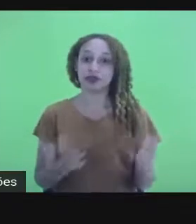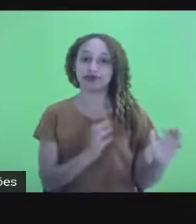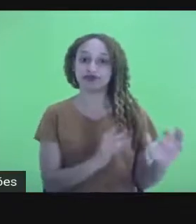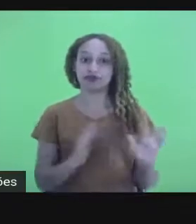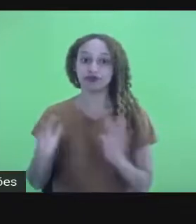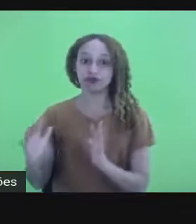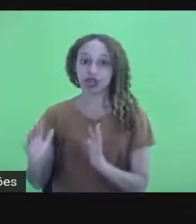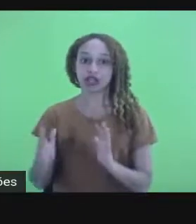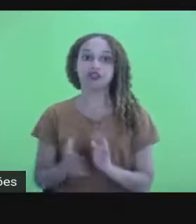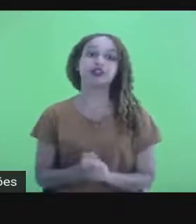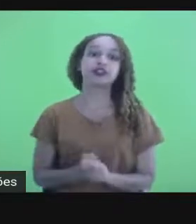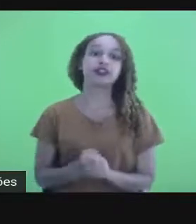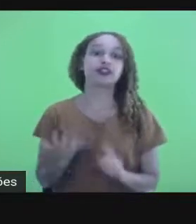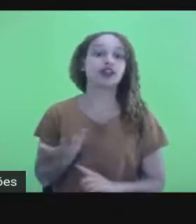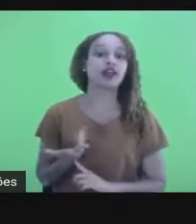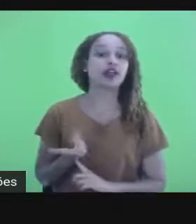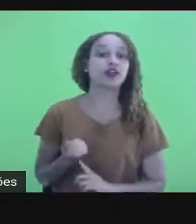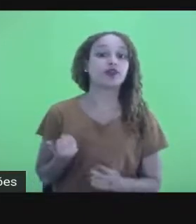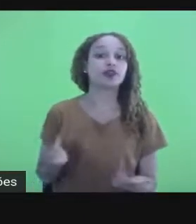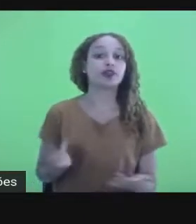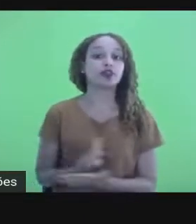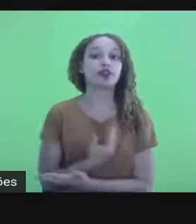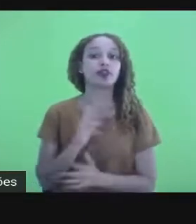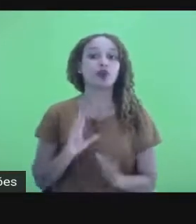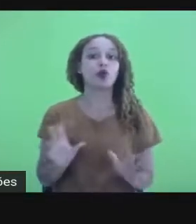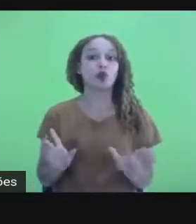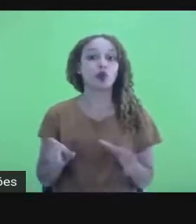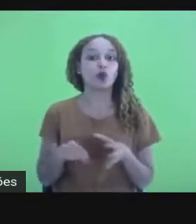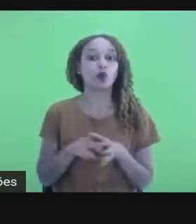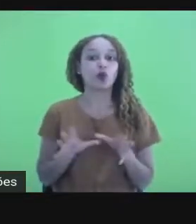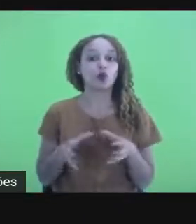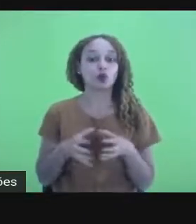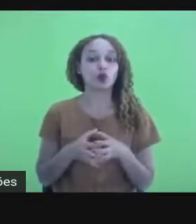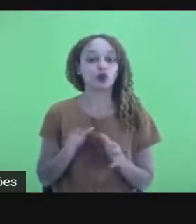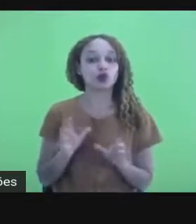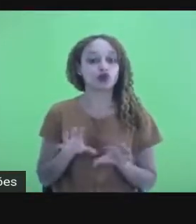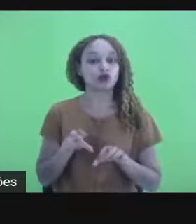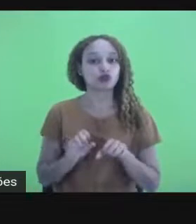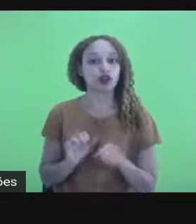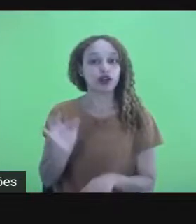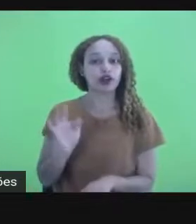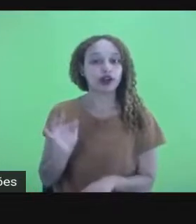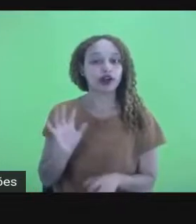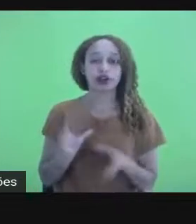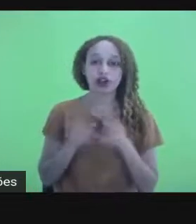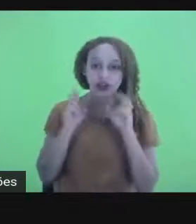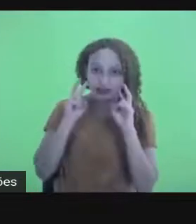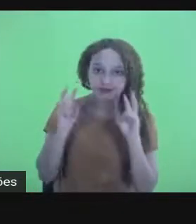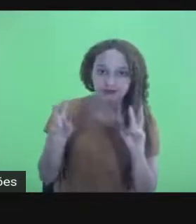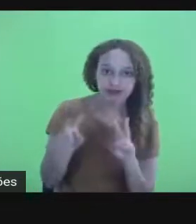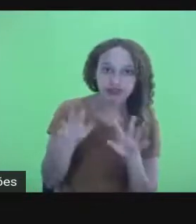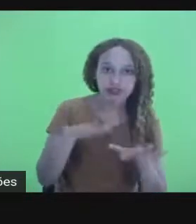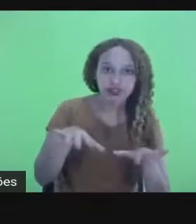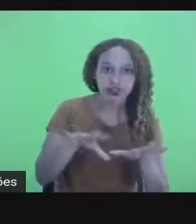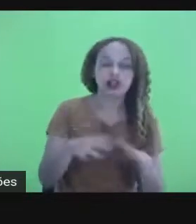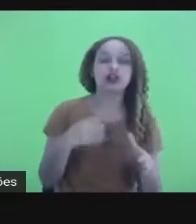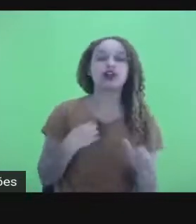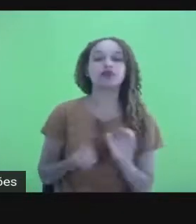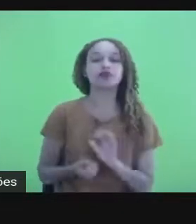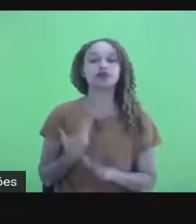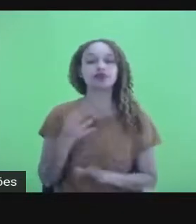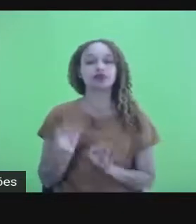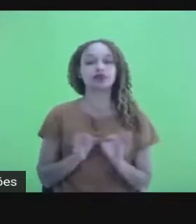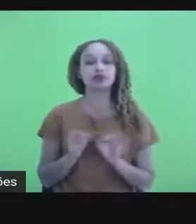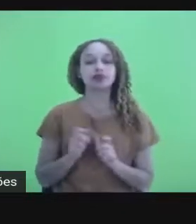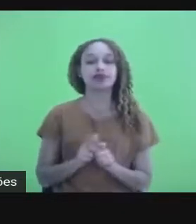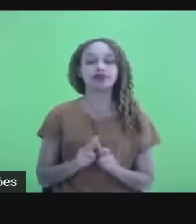seminários Mulheres nas Artes faz parte do programa de formação e extensão universitária aqui da Escola do Olhar. É fruto de um processo extenso dentro da